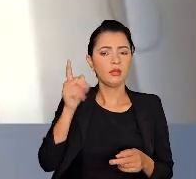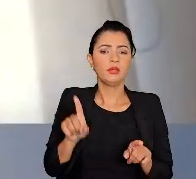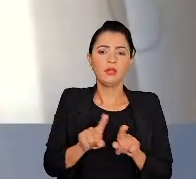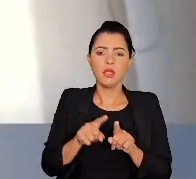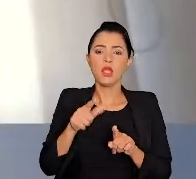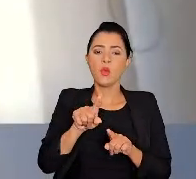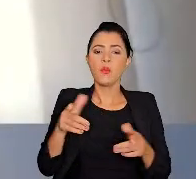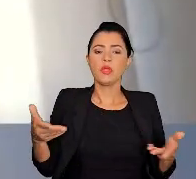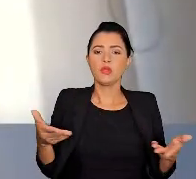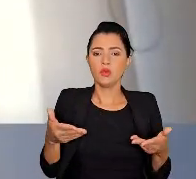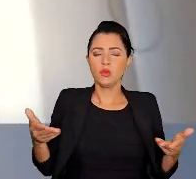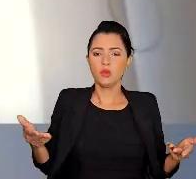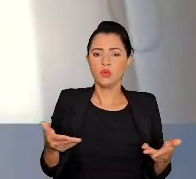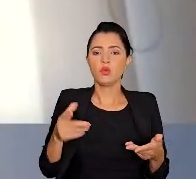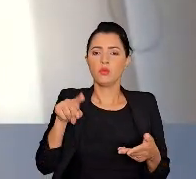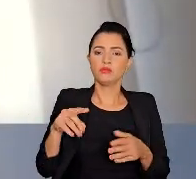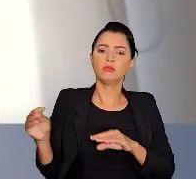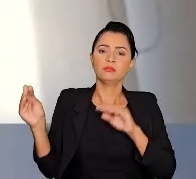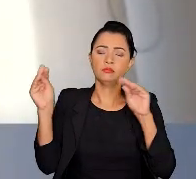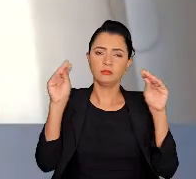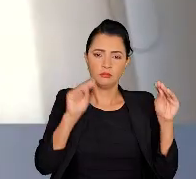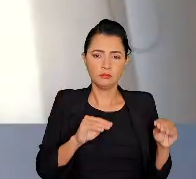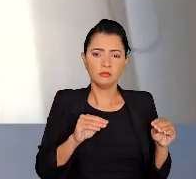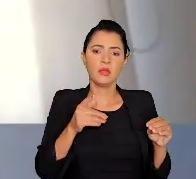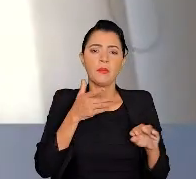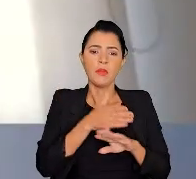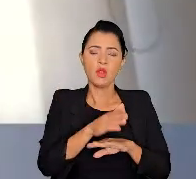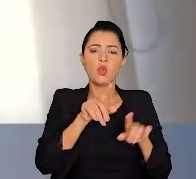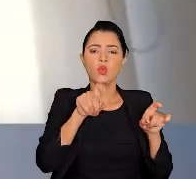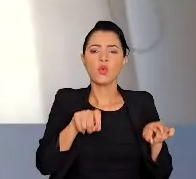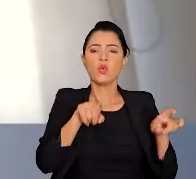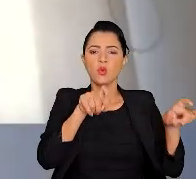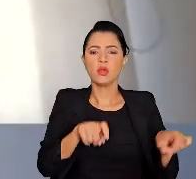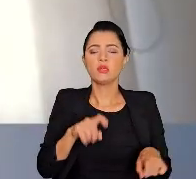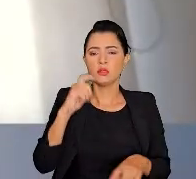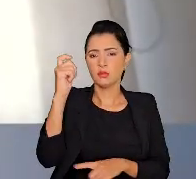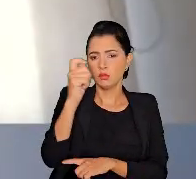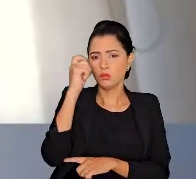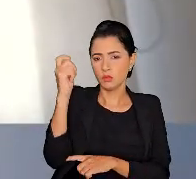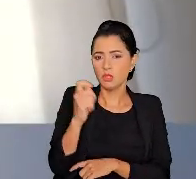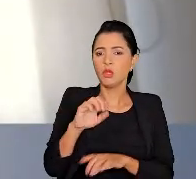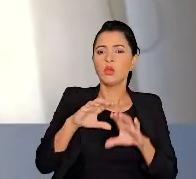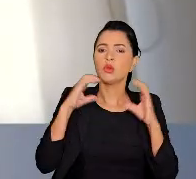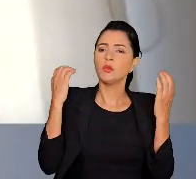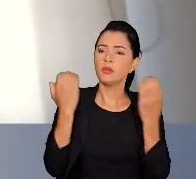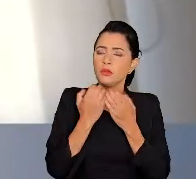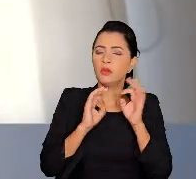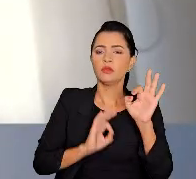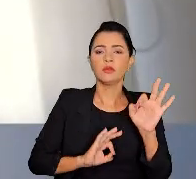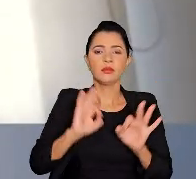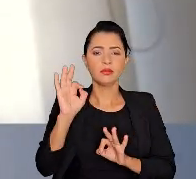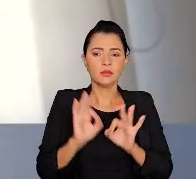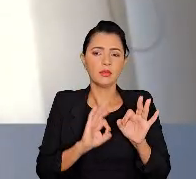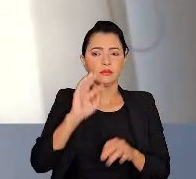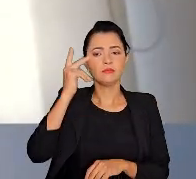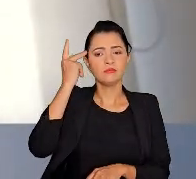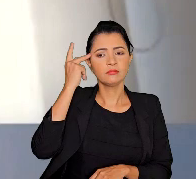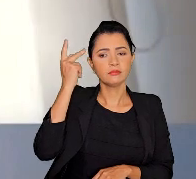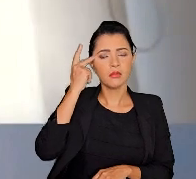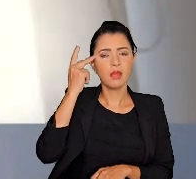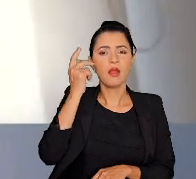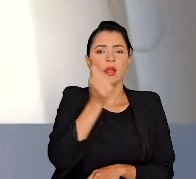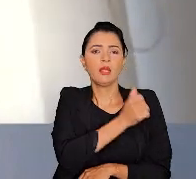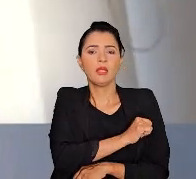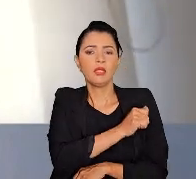contemporâneo, com migração para colônias agrícolas no Rio Grande do Sul, comunidades organizadas em São Paulo, Rio e